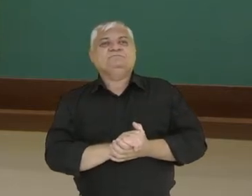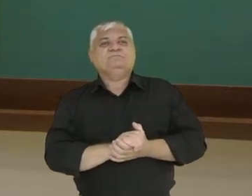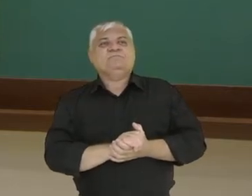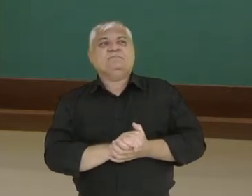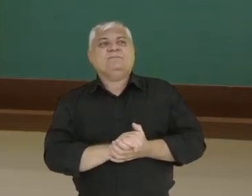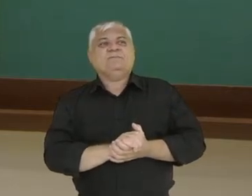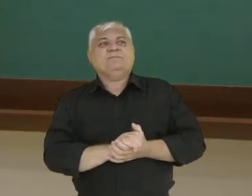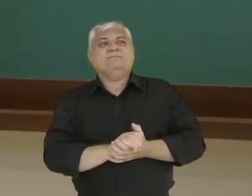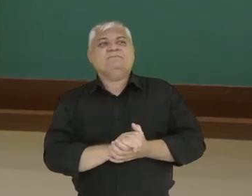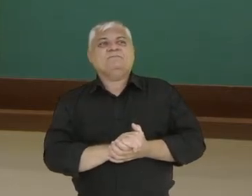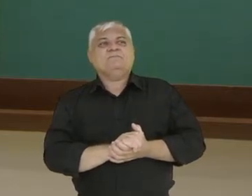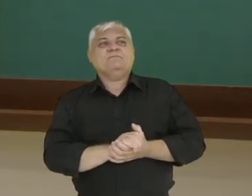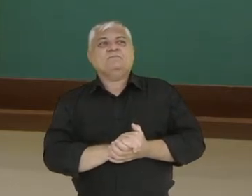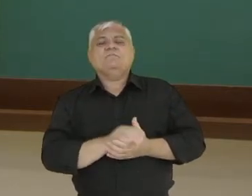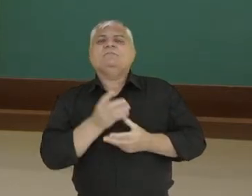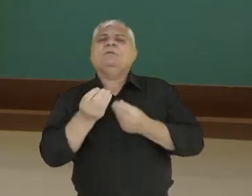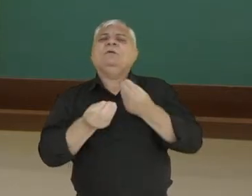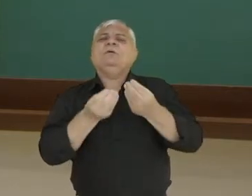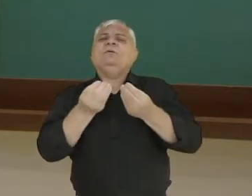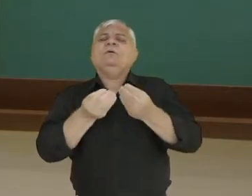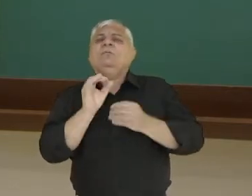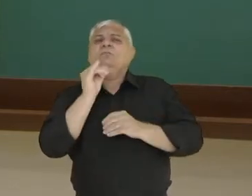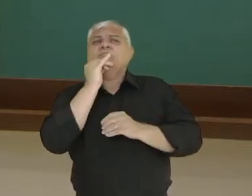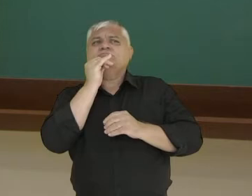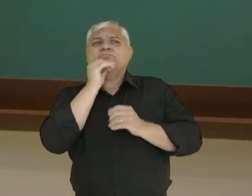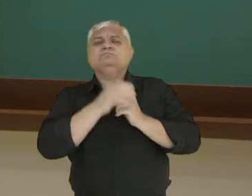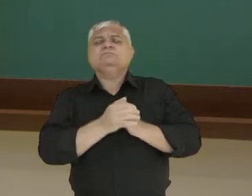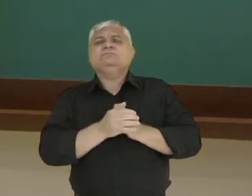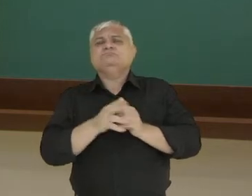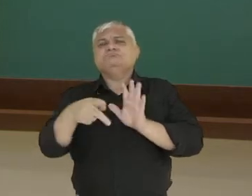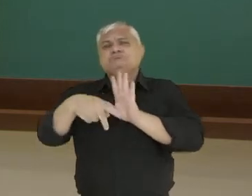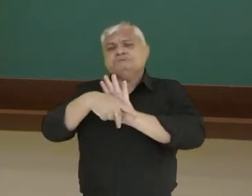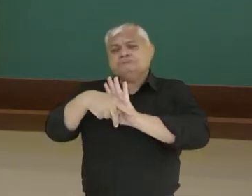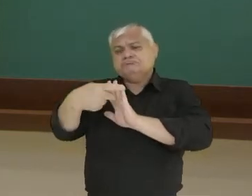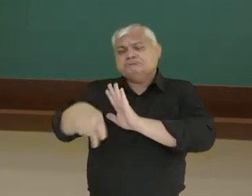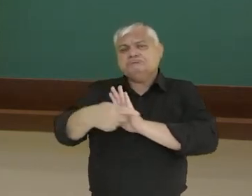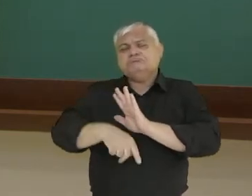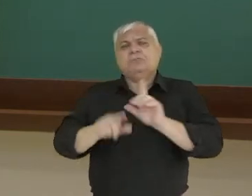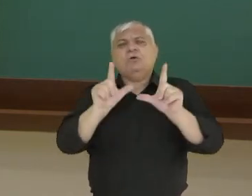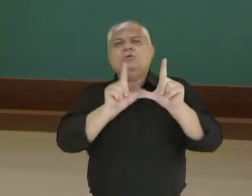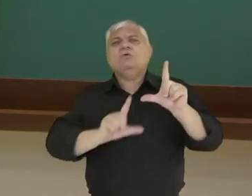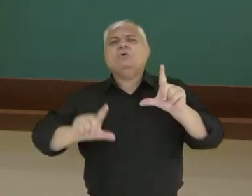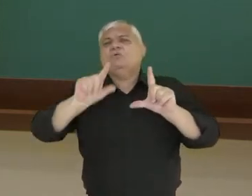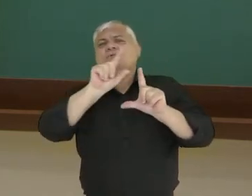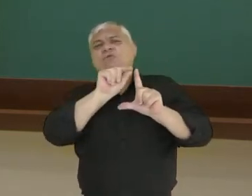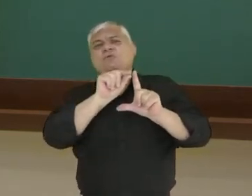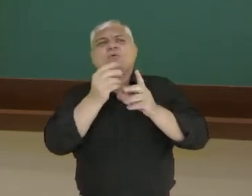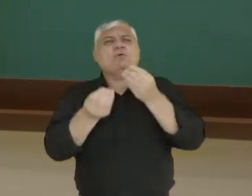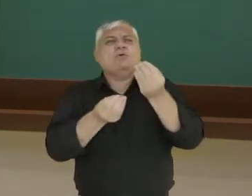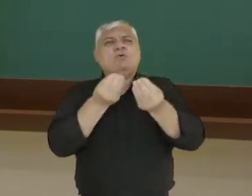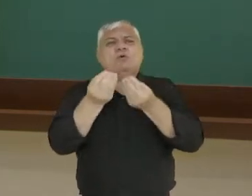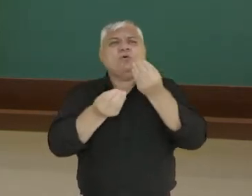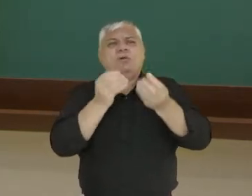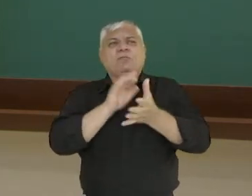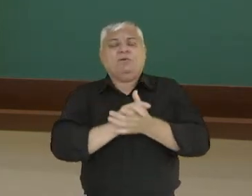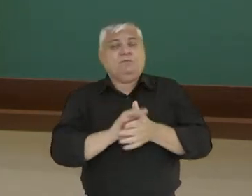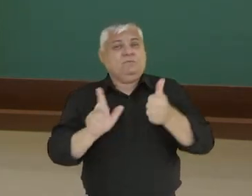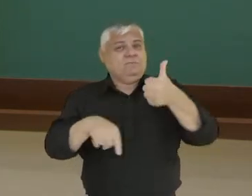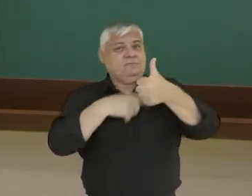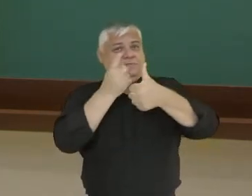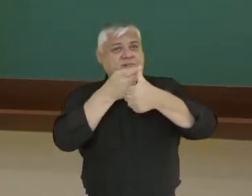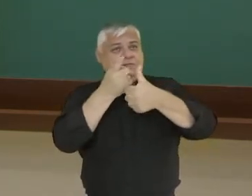Começamos agora a olhar as propriedades, a falar sobre as propriedades operatórias. Então vamos começar com a